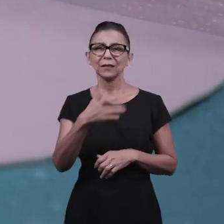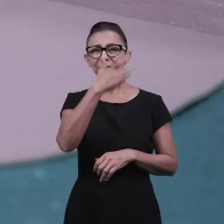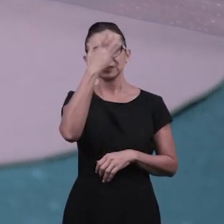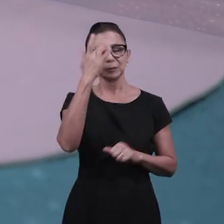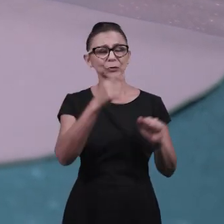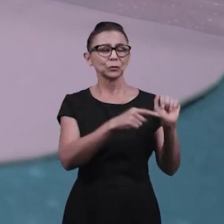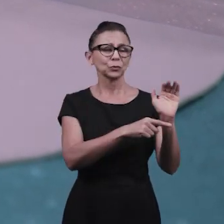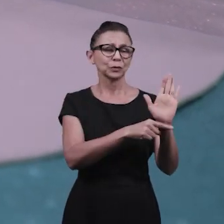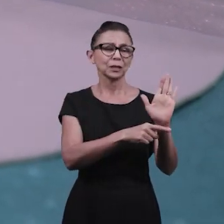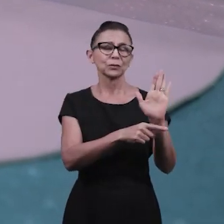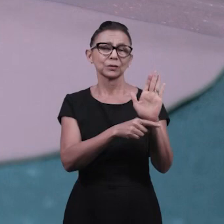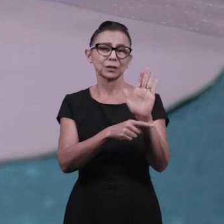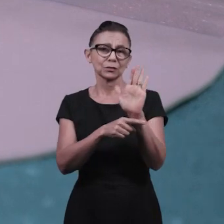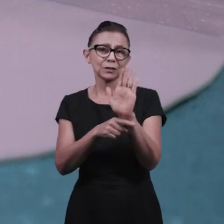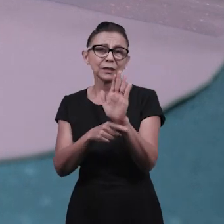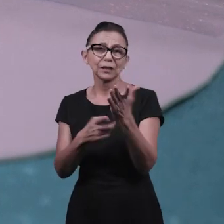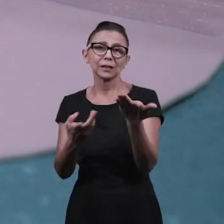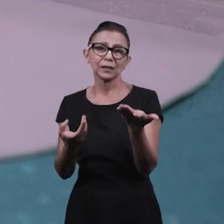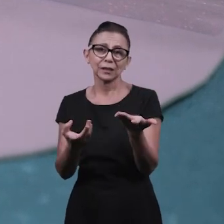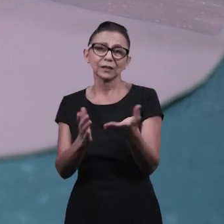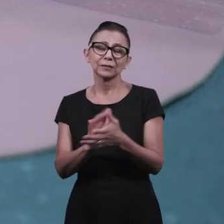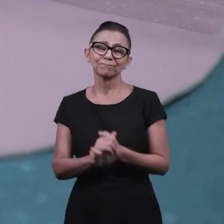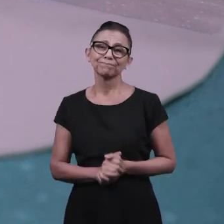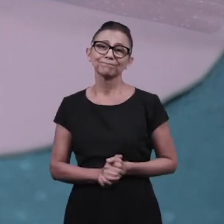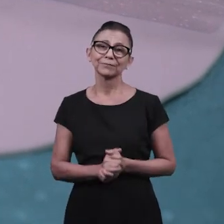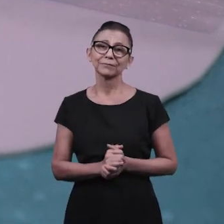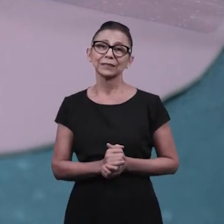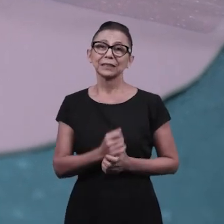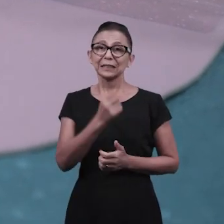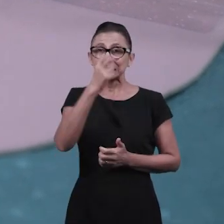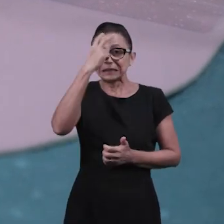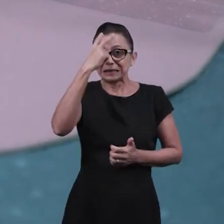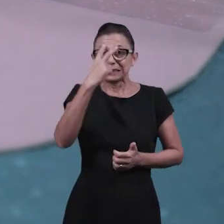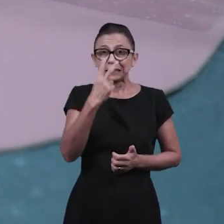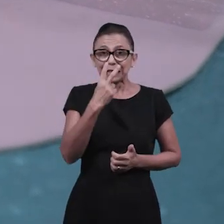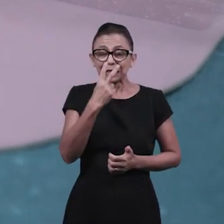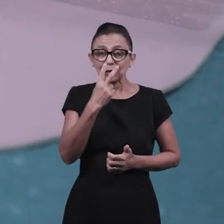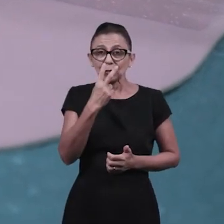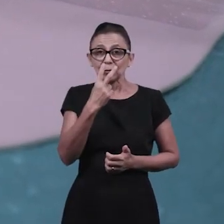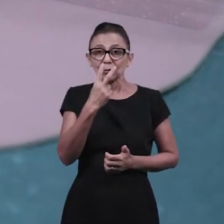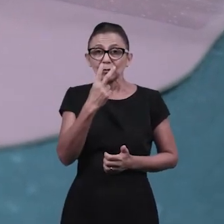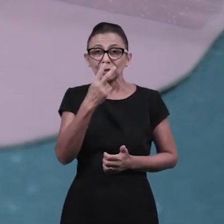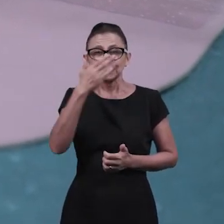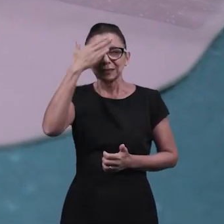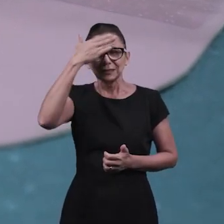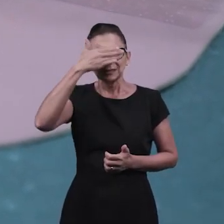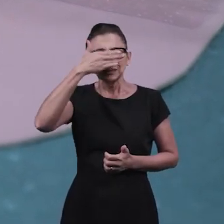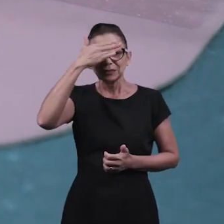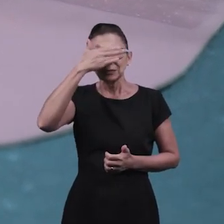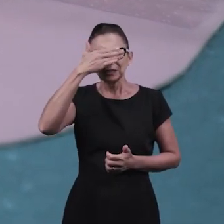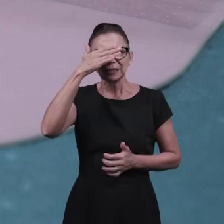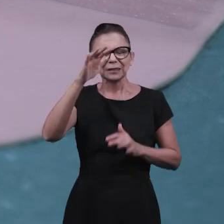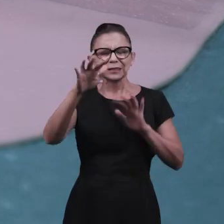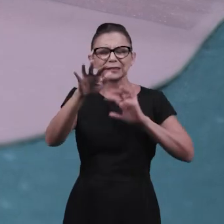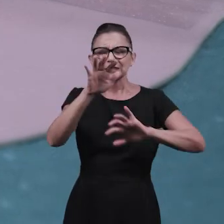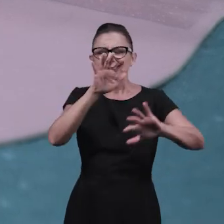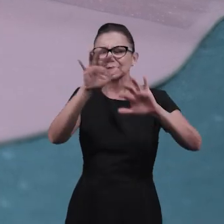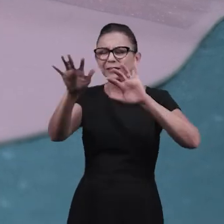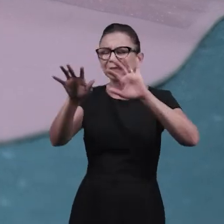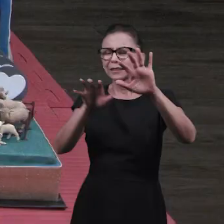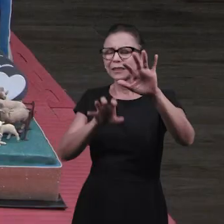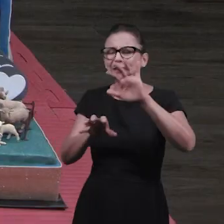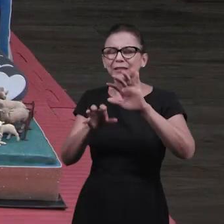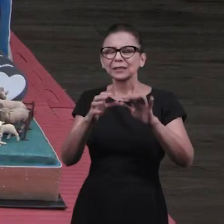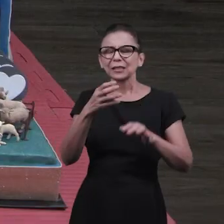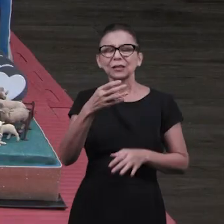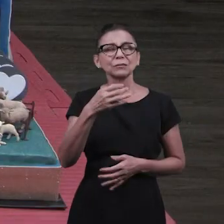das pessoas para sobreviver. Cego é uma pessoa que não enxerga, não consegue ver